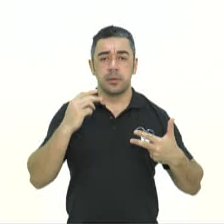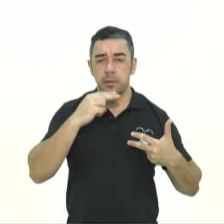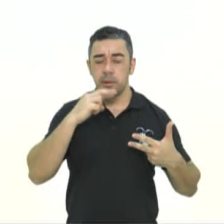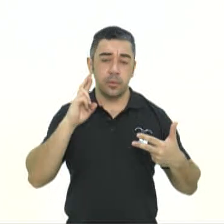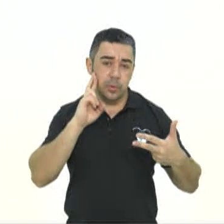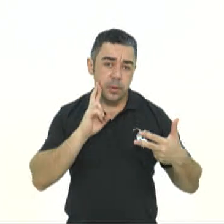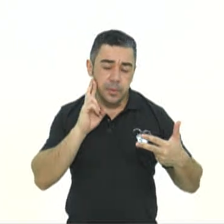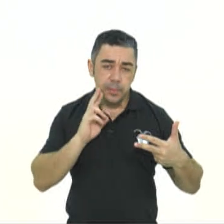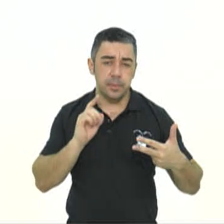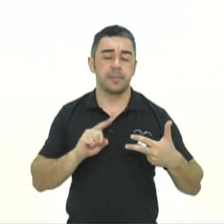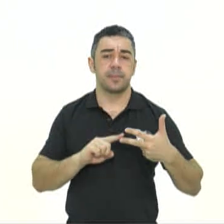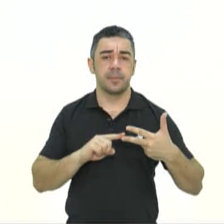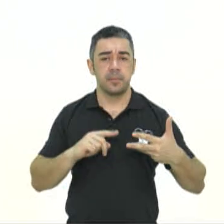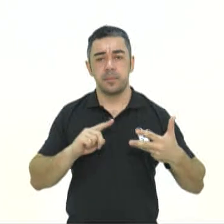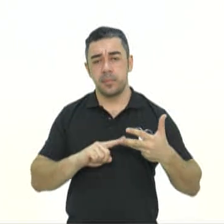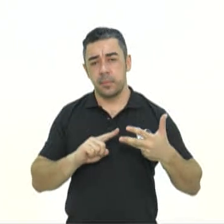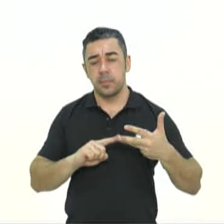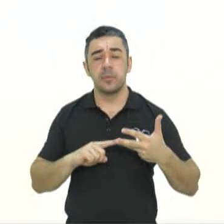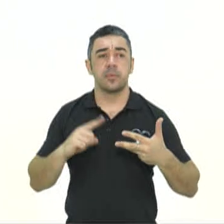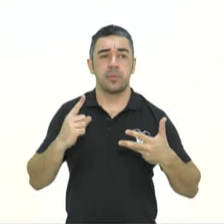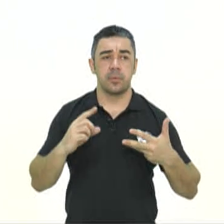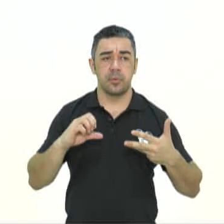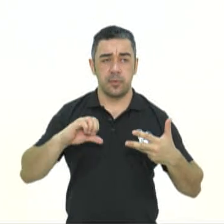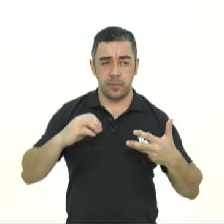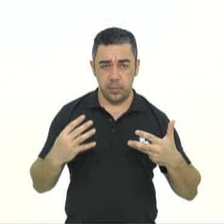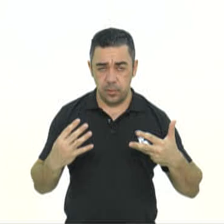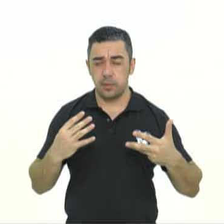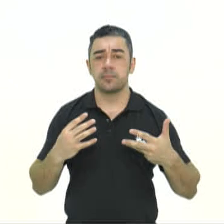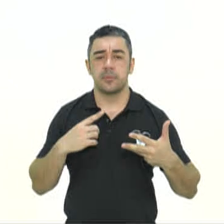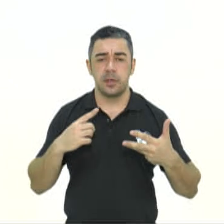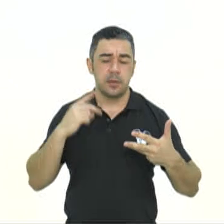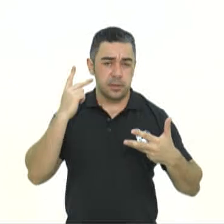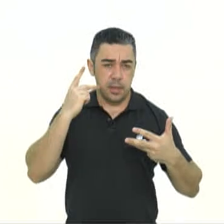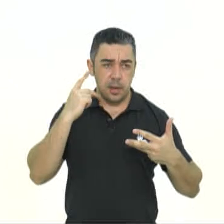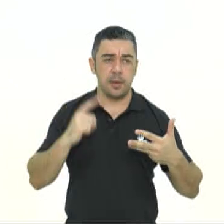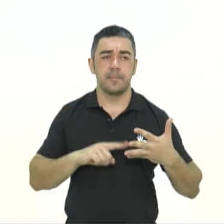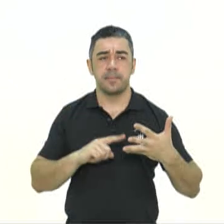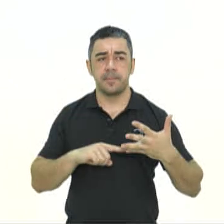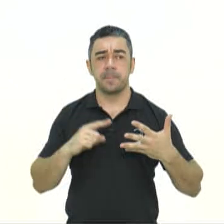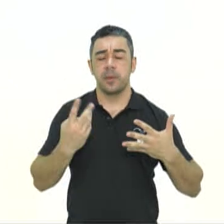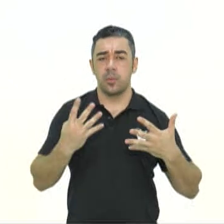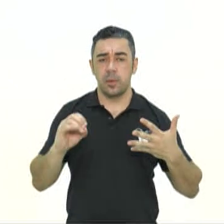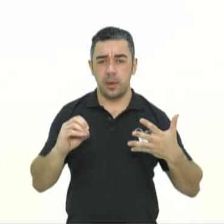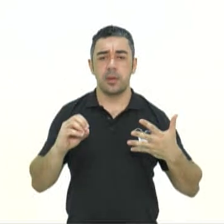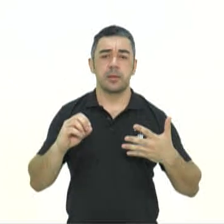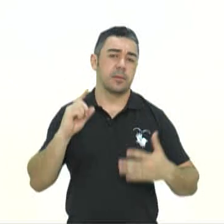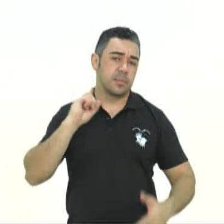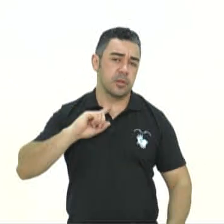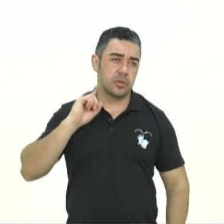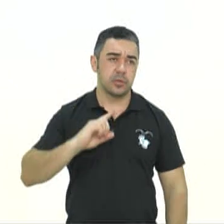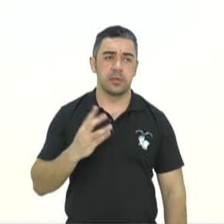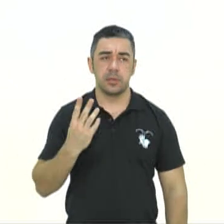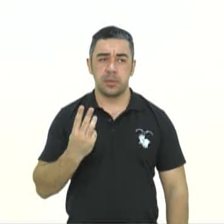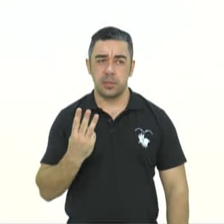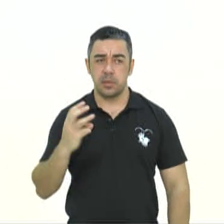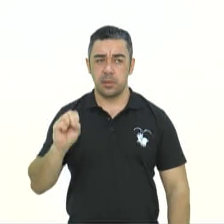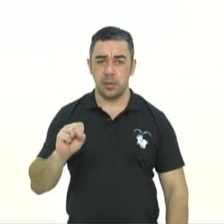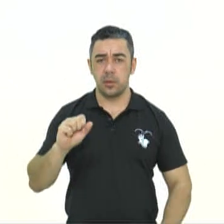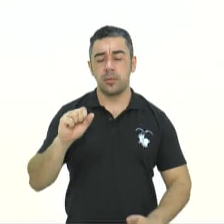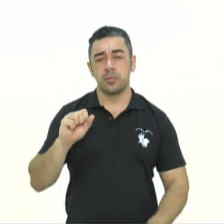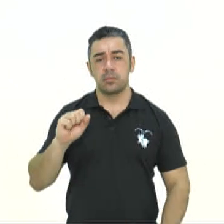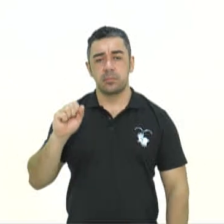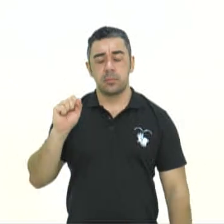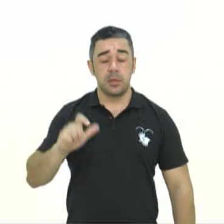em Pernambuco, 94 no Ceará, 40 em Minas Gerais, 38 em